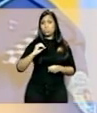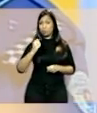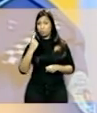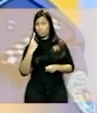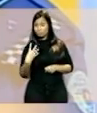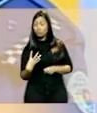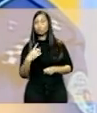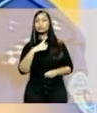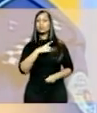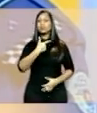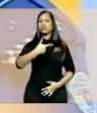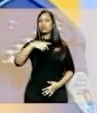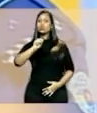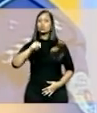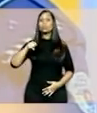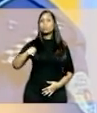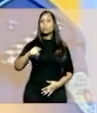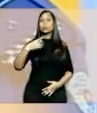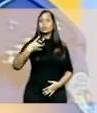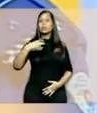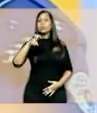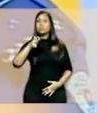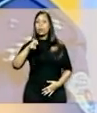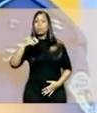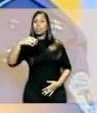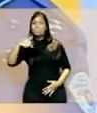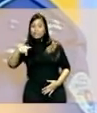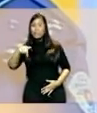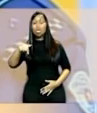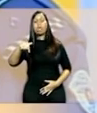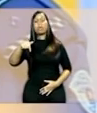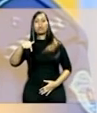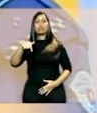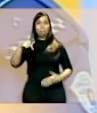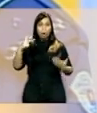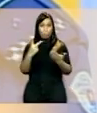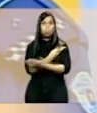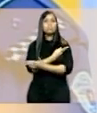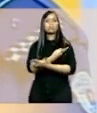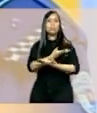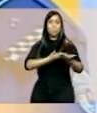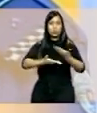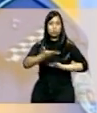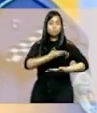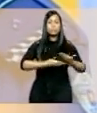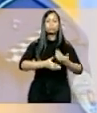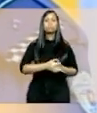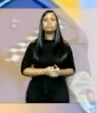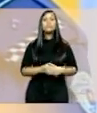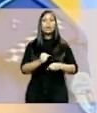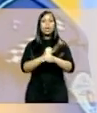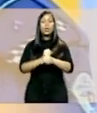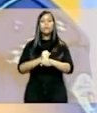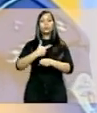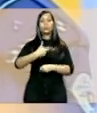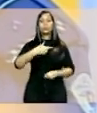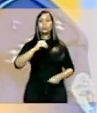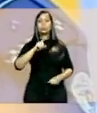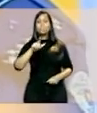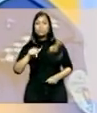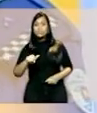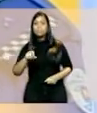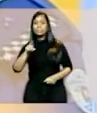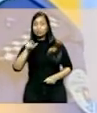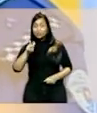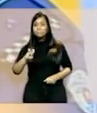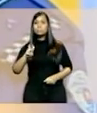2014, nós tivemos 28.557 casos, certo? Em 2014. Em 2015, já caiu para